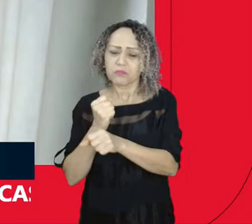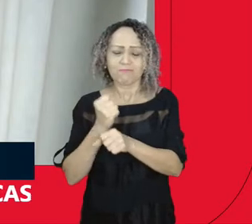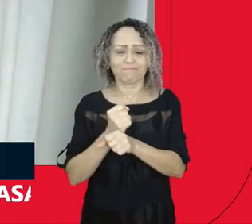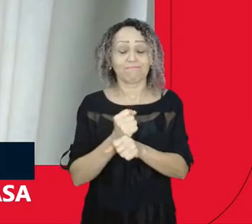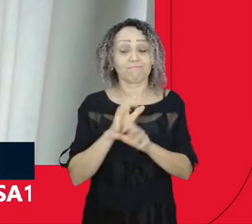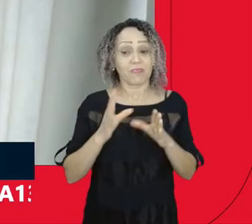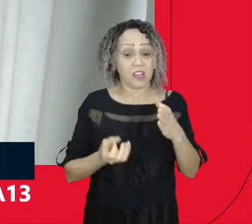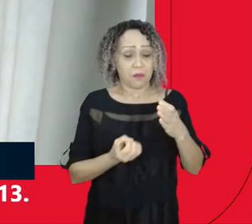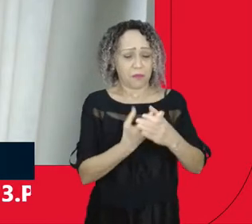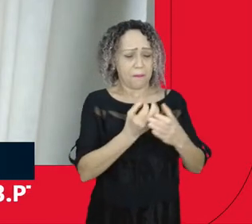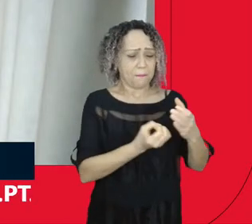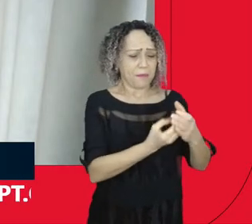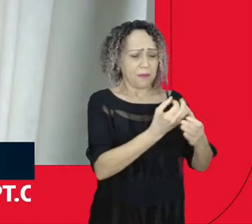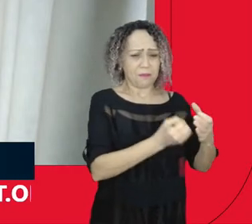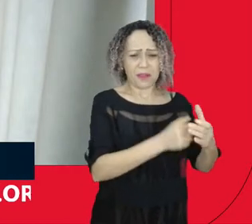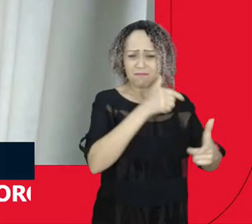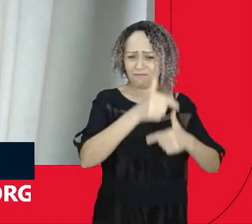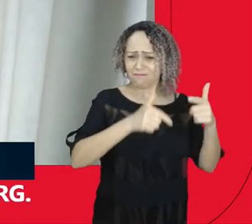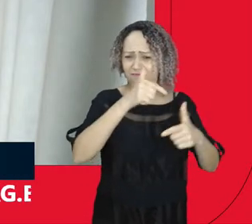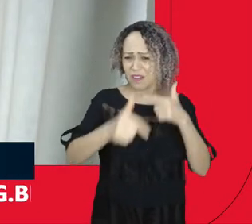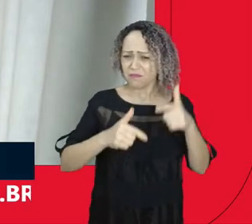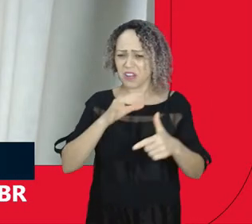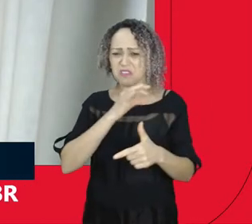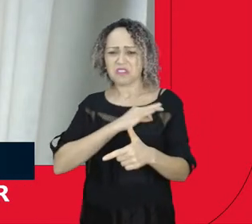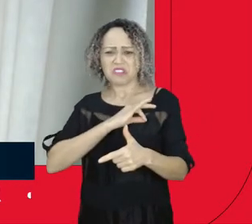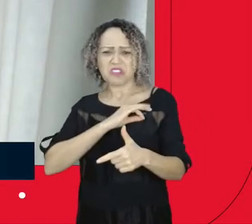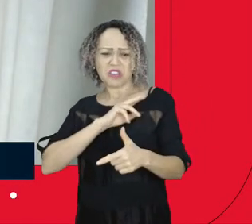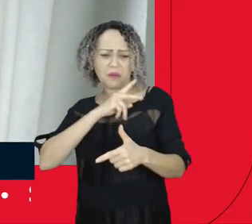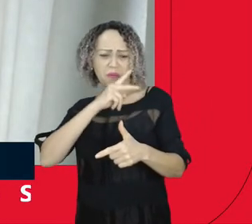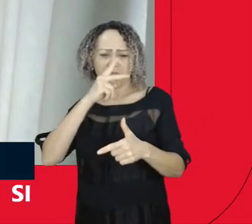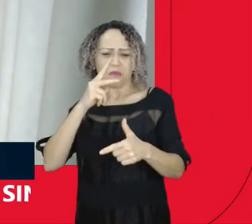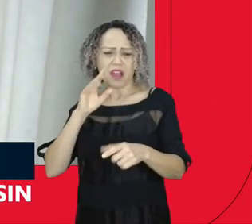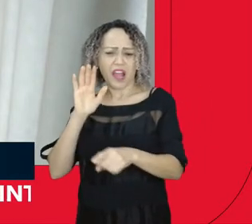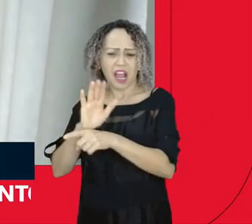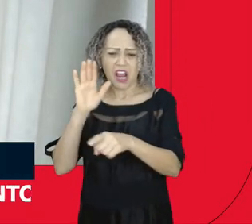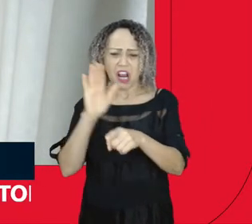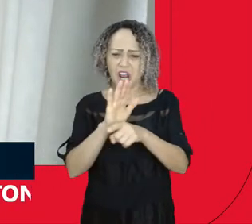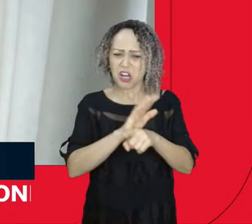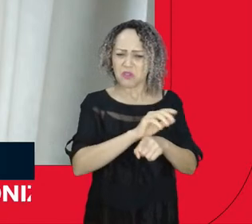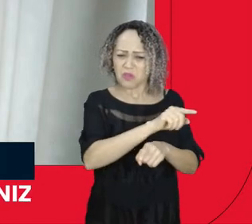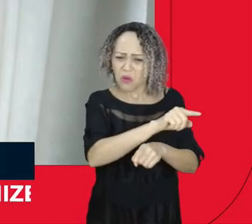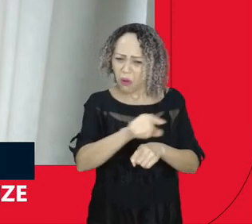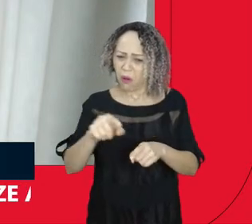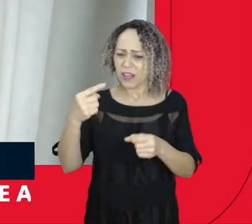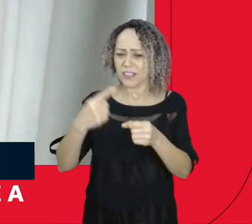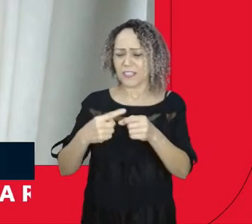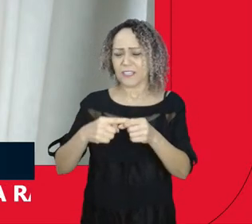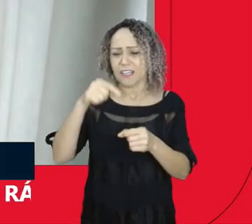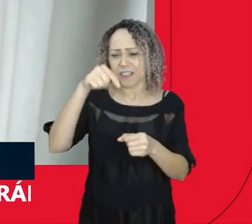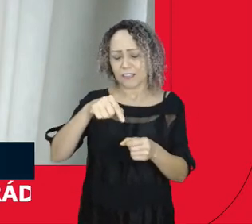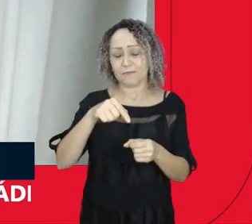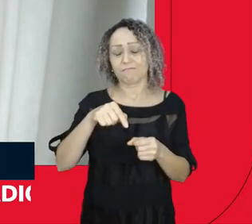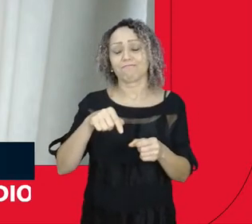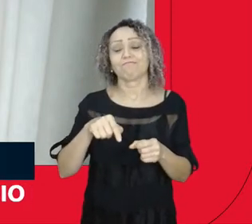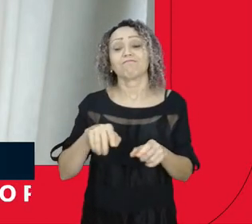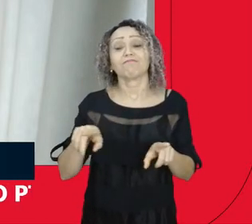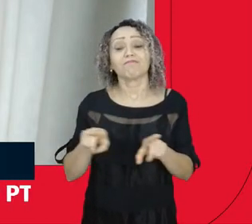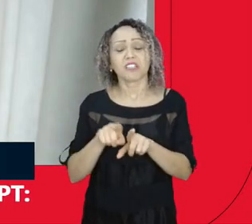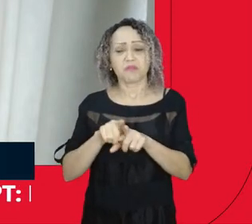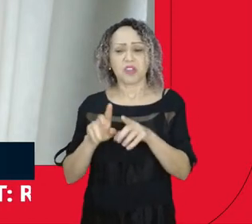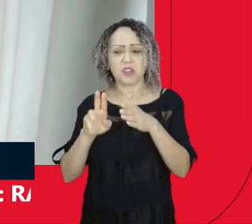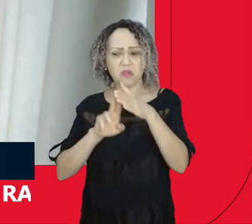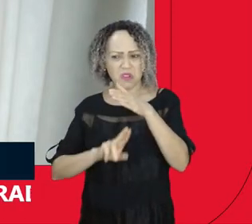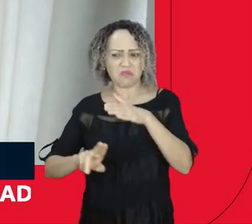vida de muitas cidades. Do ponto de vista da educação, a interiorização da universidade aqui também se